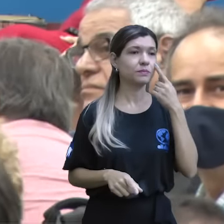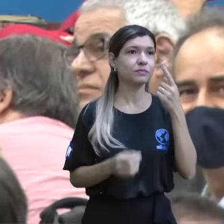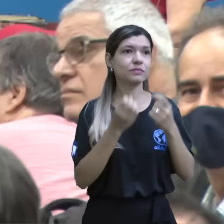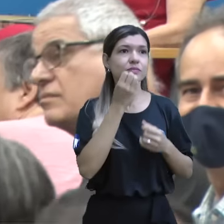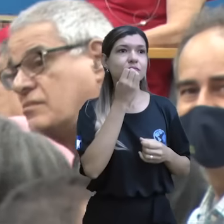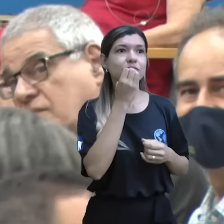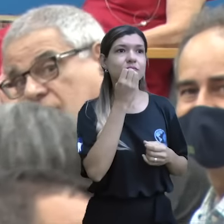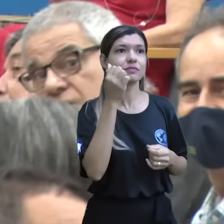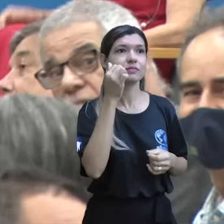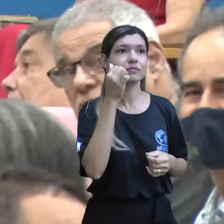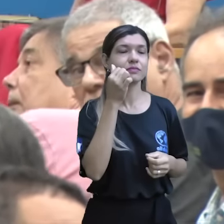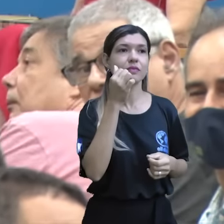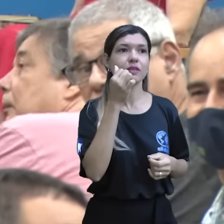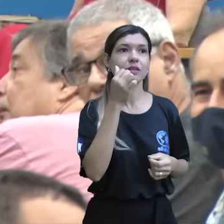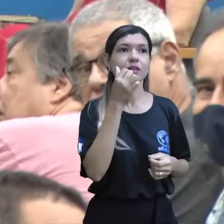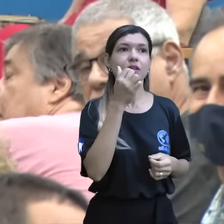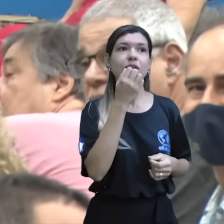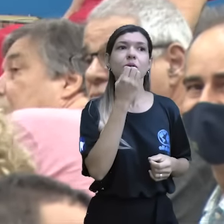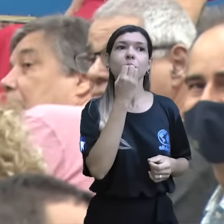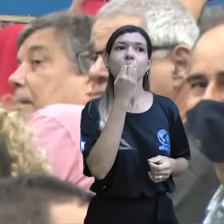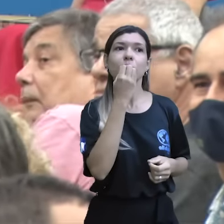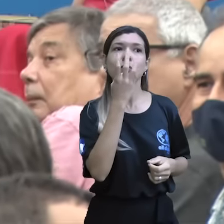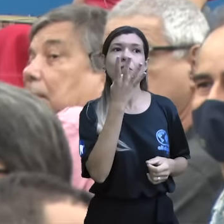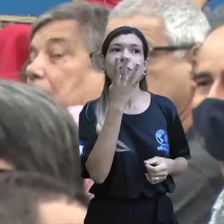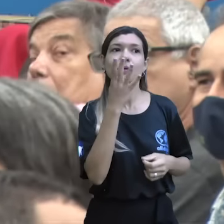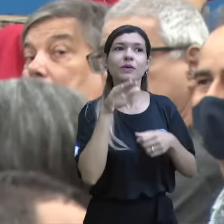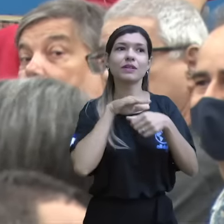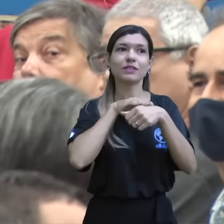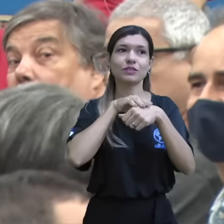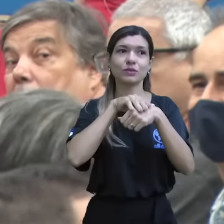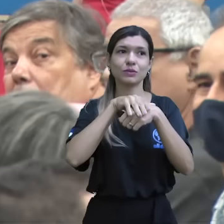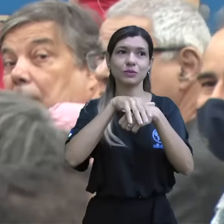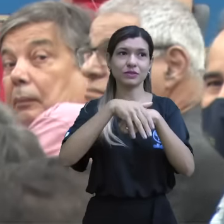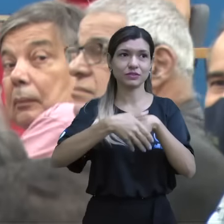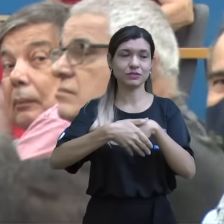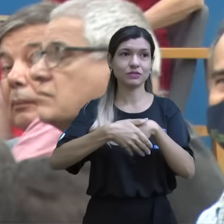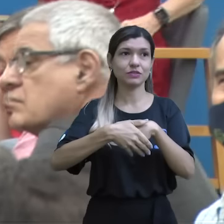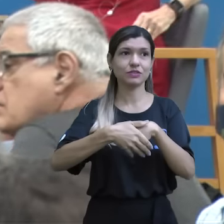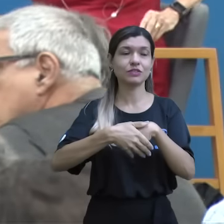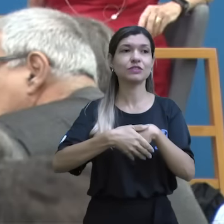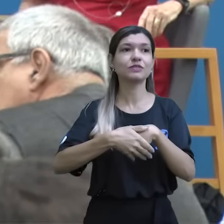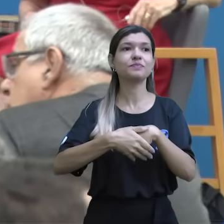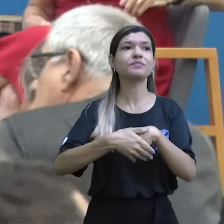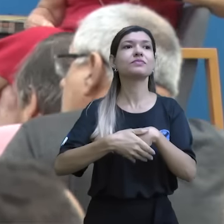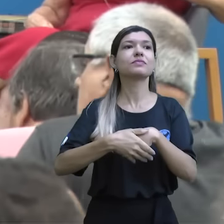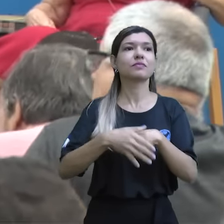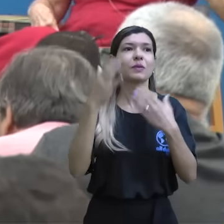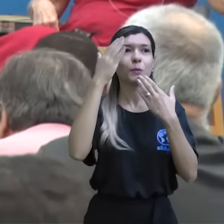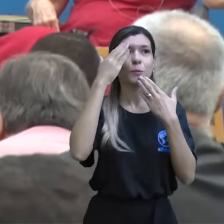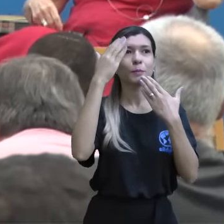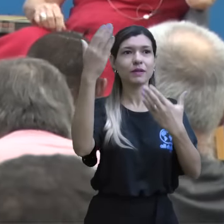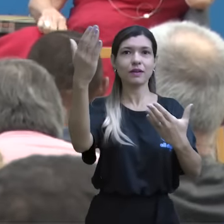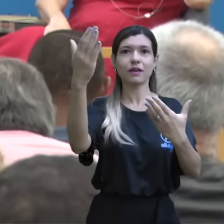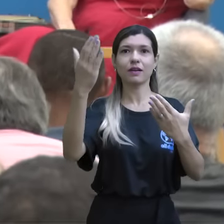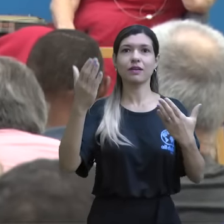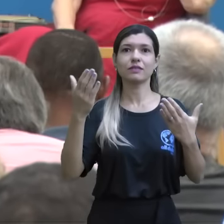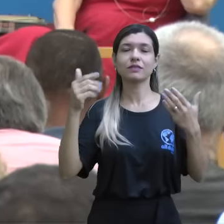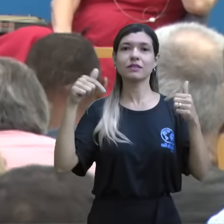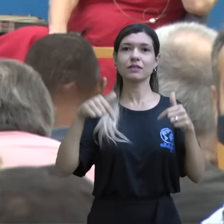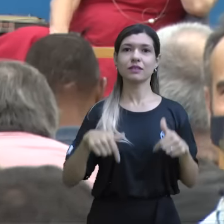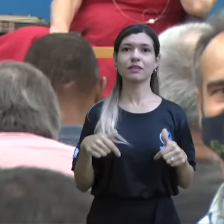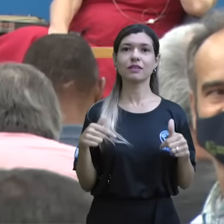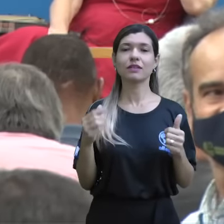Quero agradecer imensamente a oportunidade de estar hoje aqui aprendendo tanto